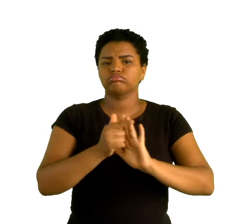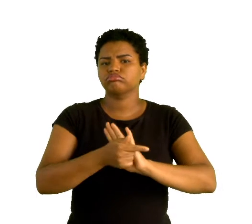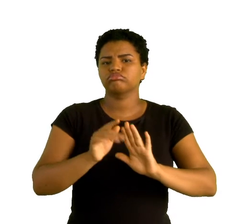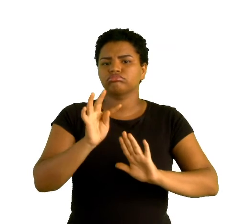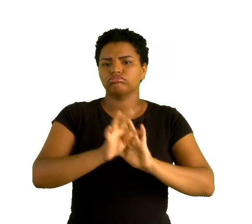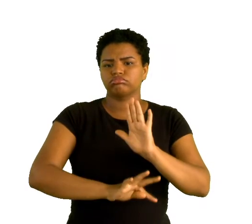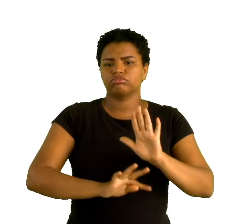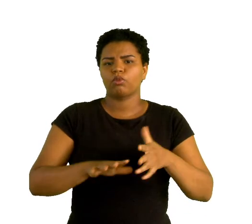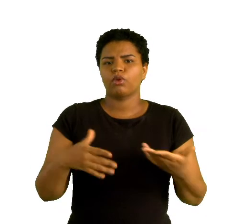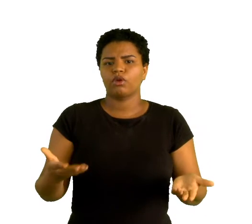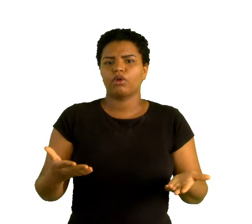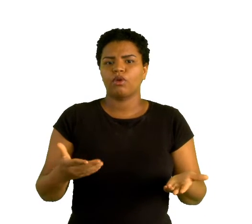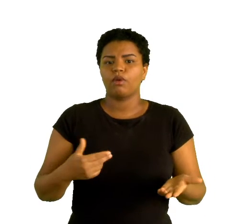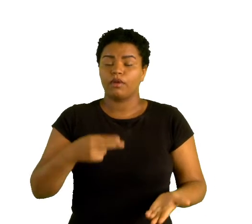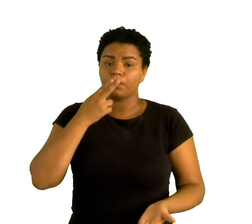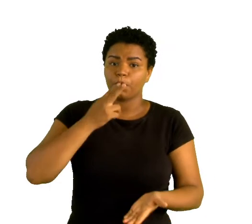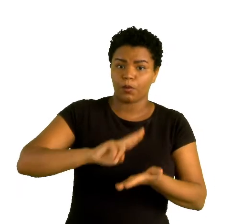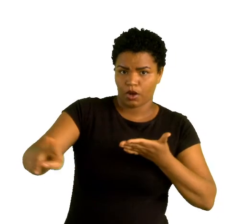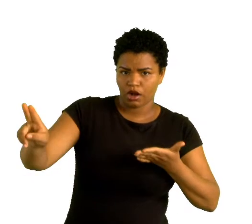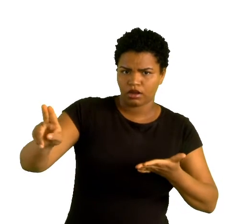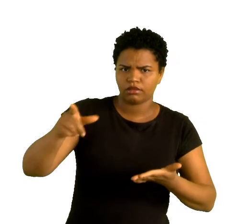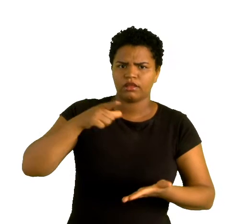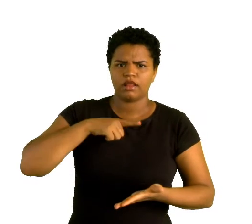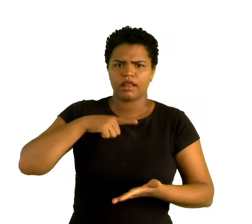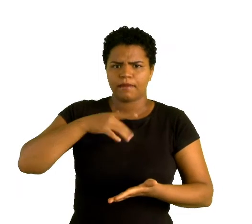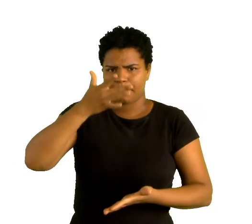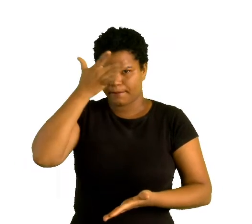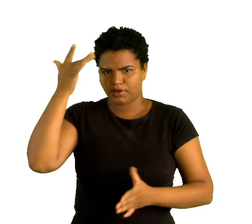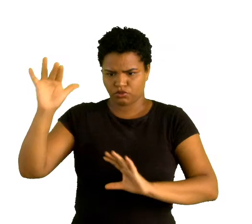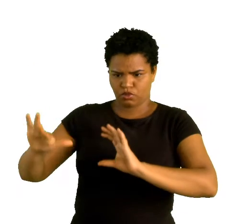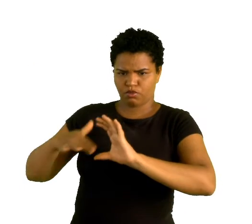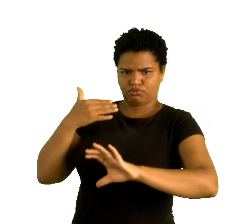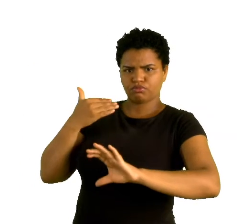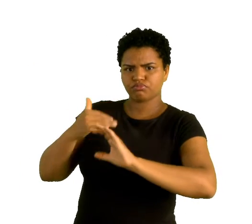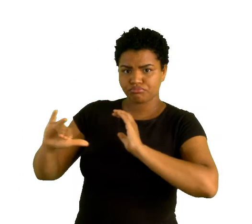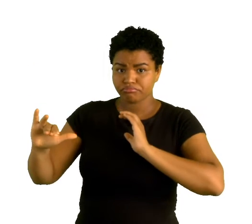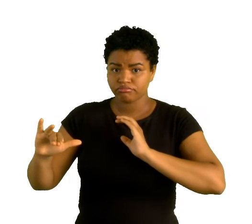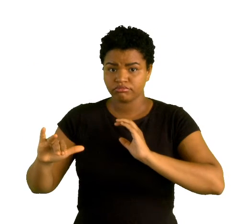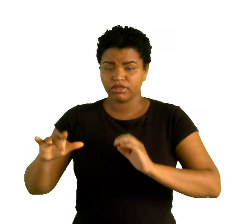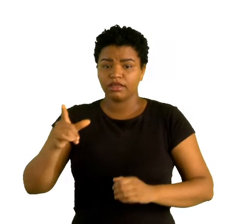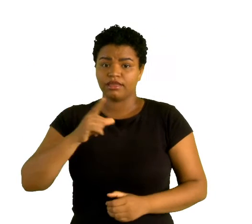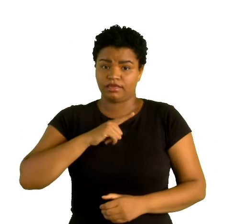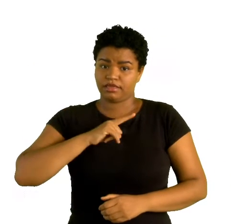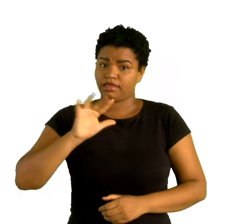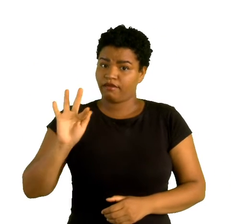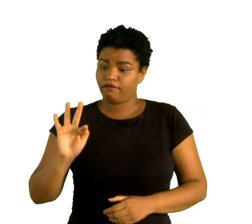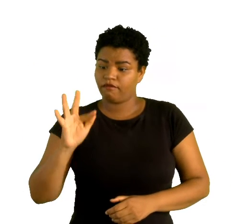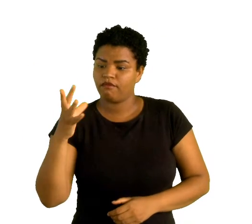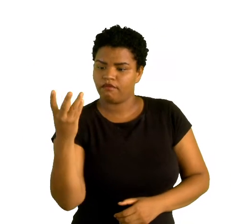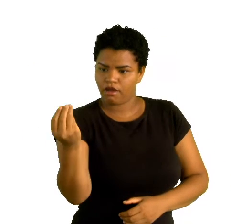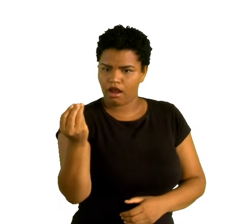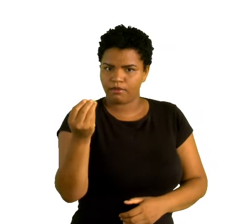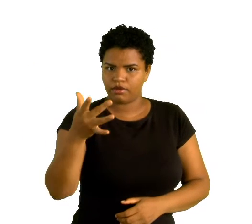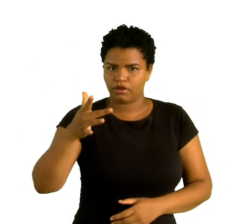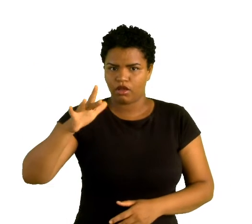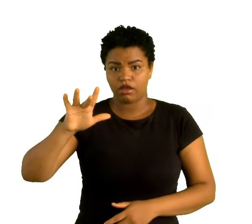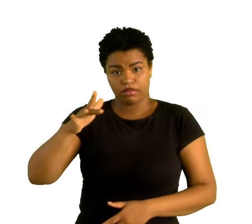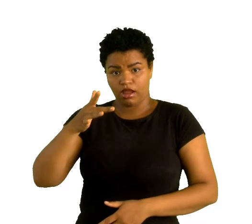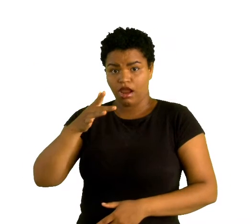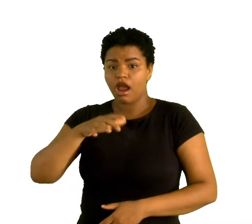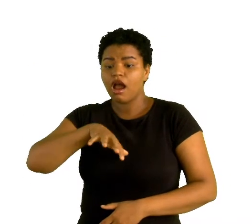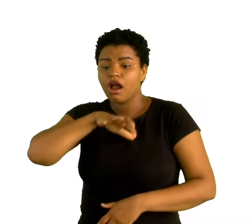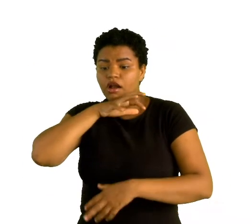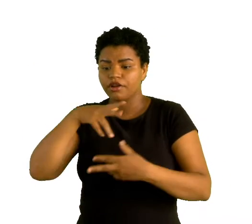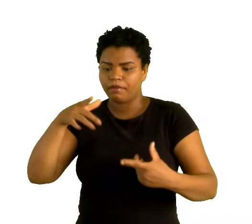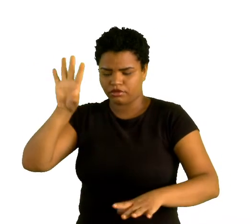carta? Tem remetente? Uma fábula? Tem personagens que agem como pessoas? Animais